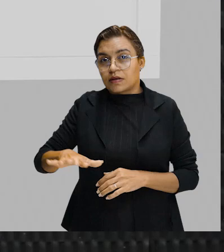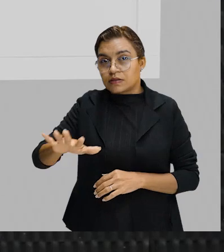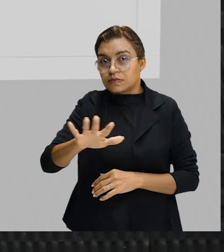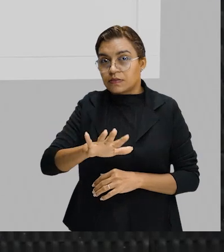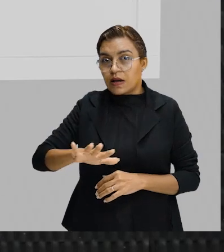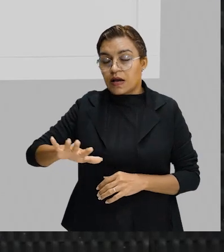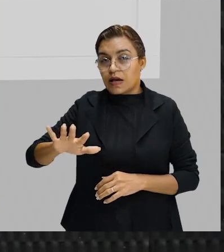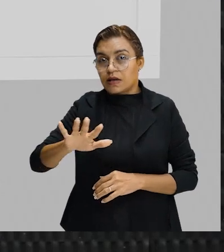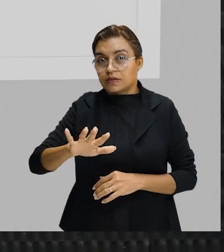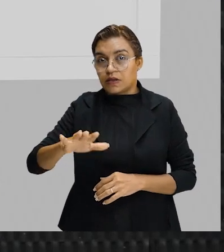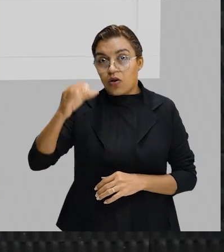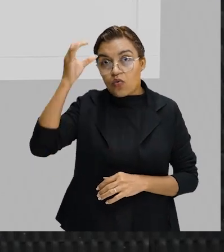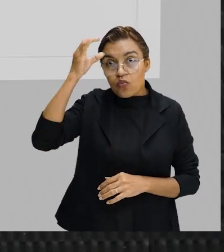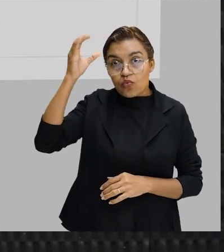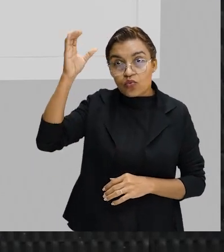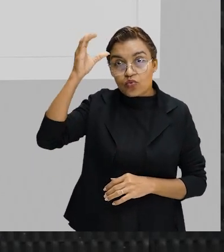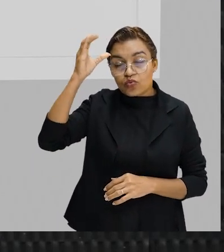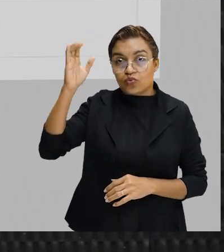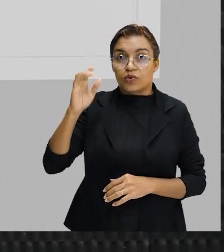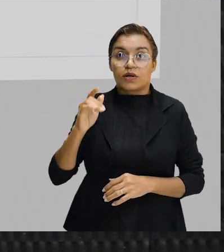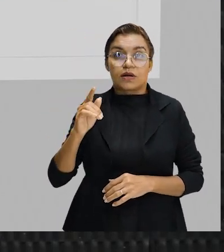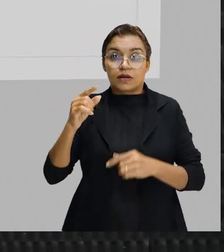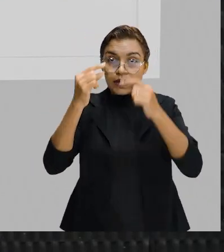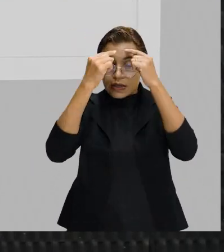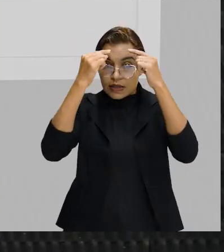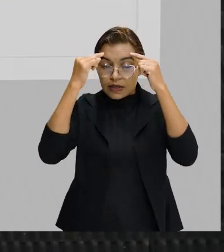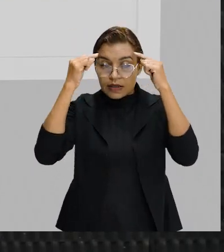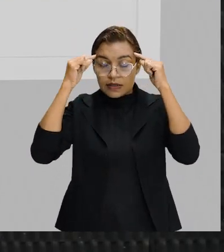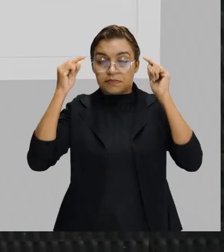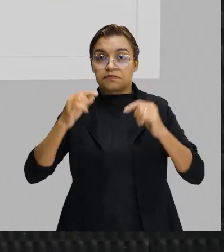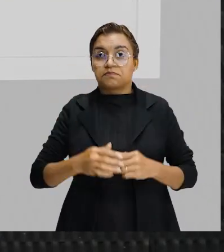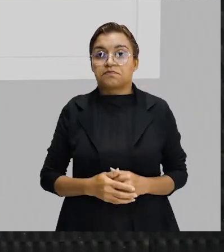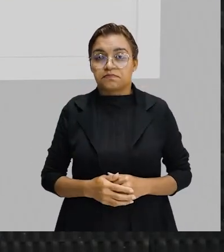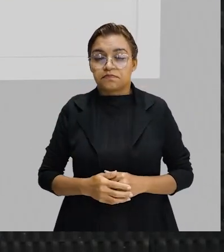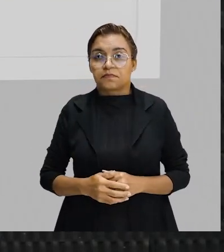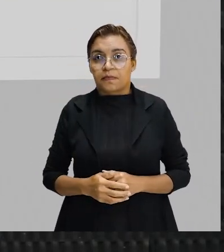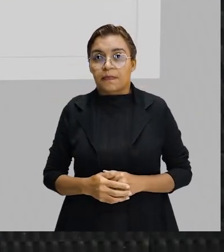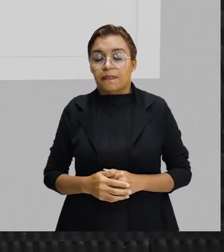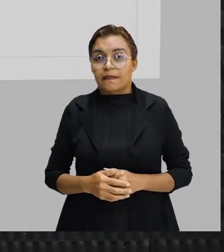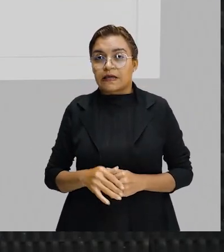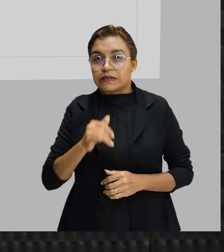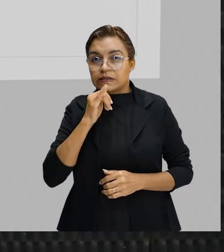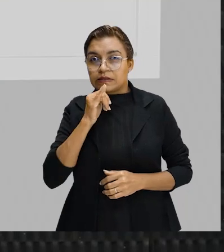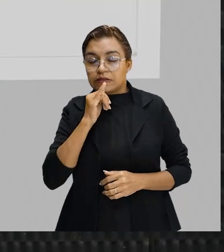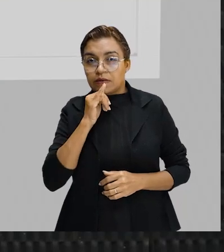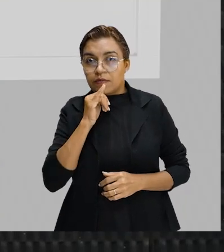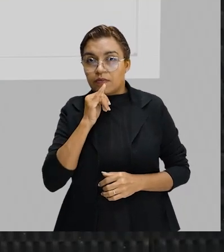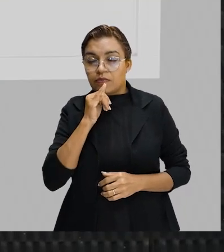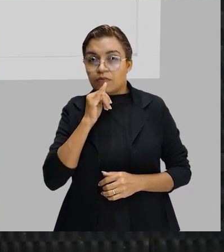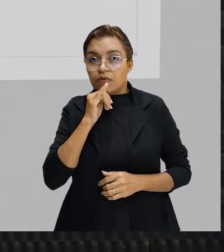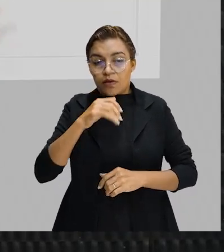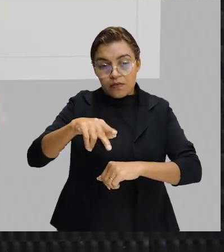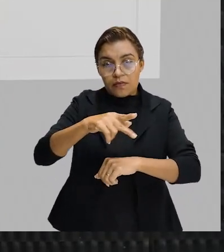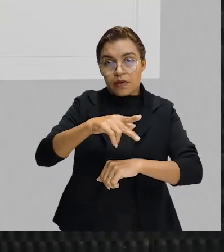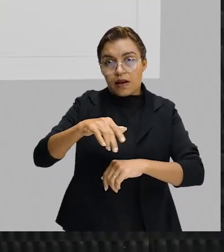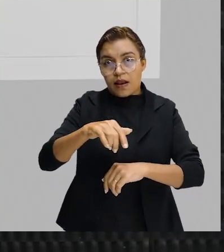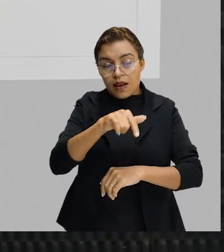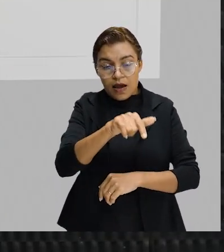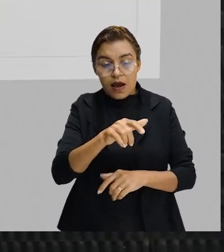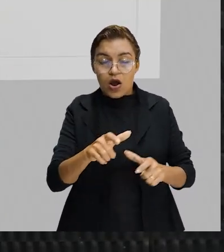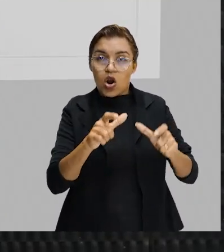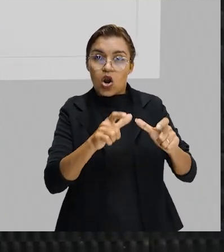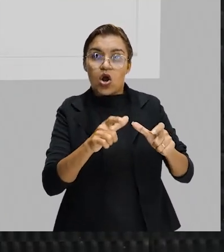Estou falando de cultura grega, tá? Ou seja, a cultura que a Grécia foi disseminando a partir do mar Mediterrâneo